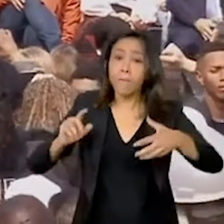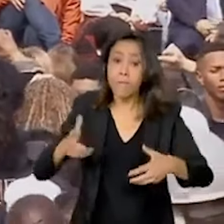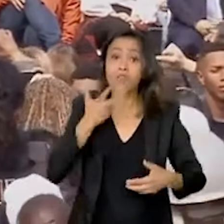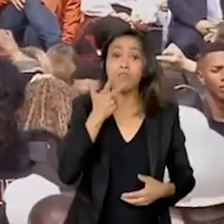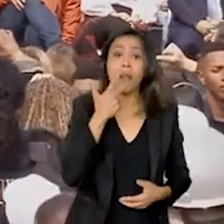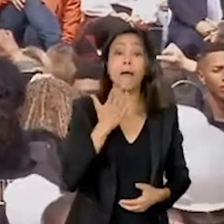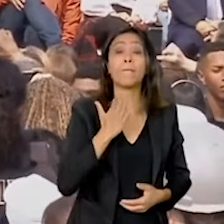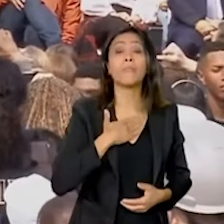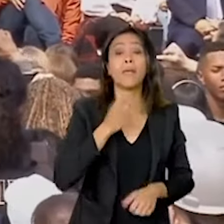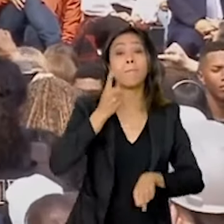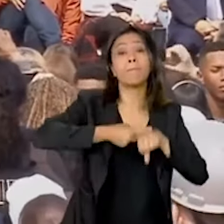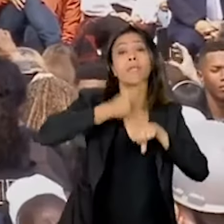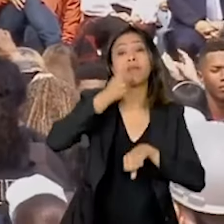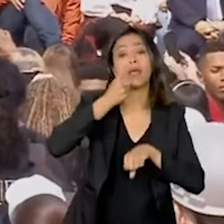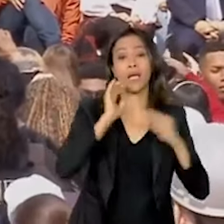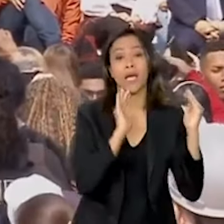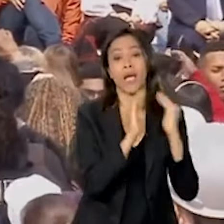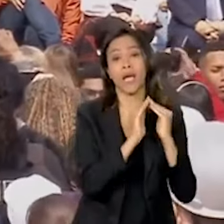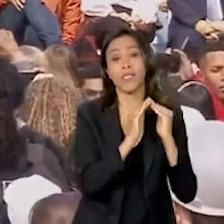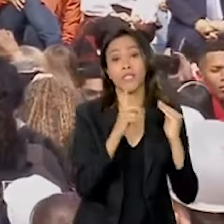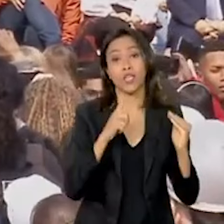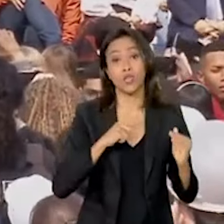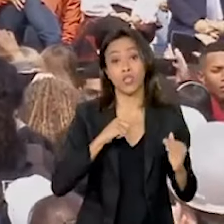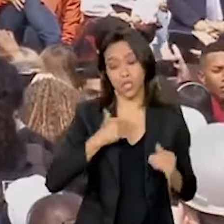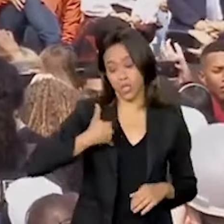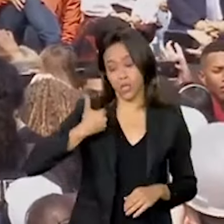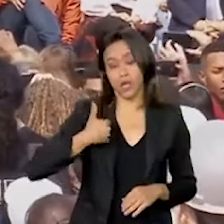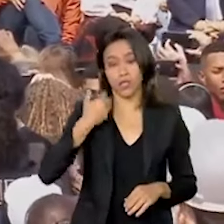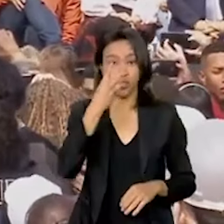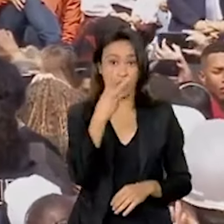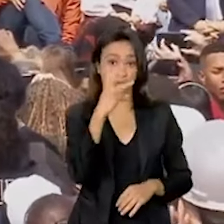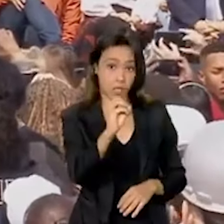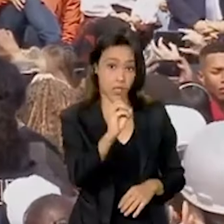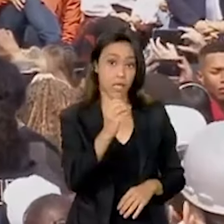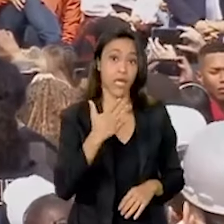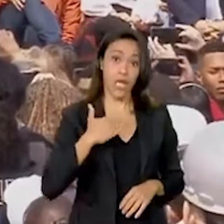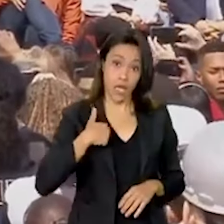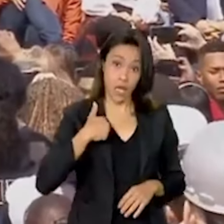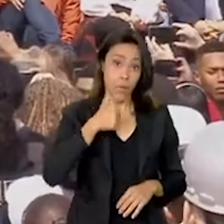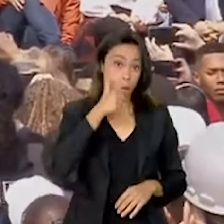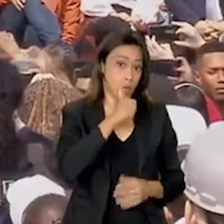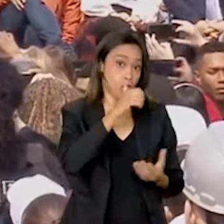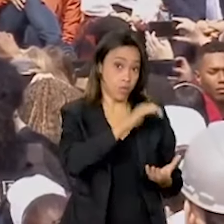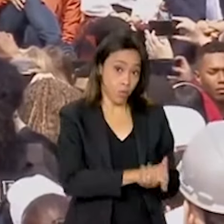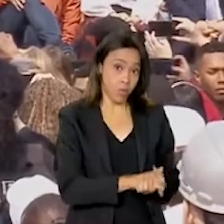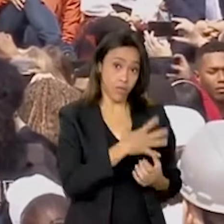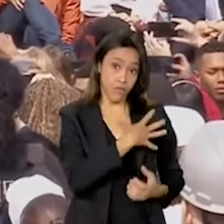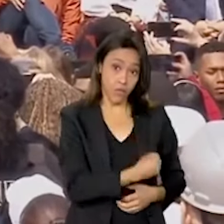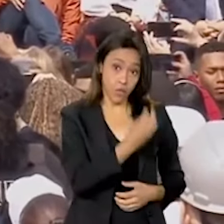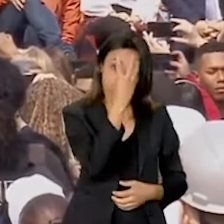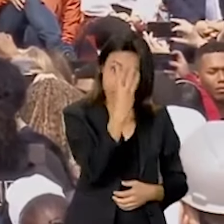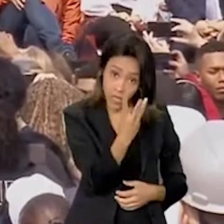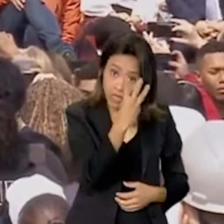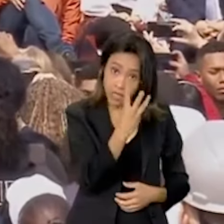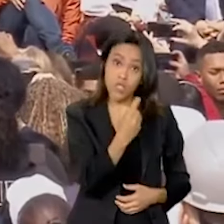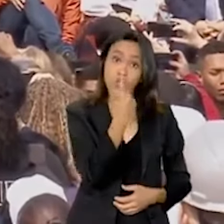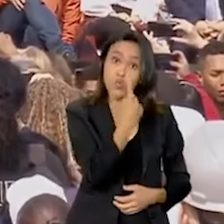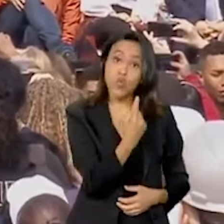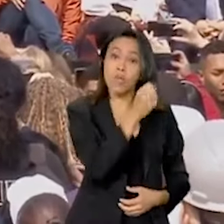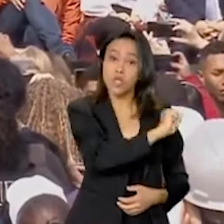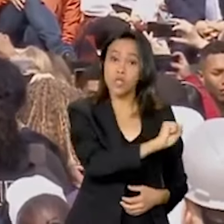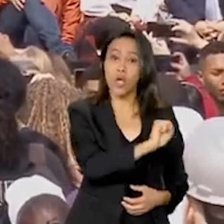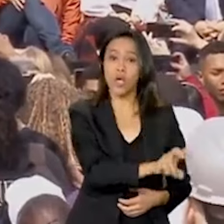minha primeira casa, eu tinha 30 anos de idade. Eu e a dona Marisa, 3 filhos, uma sogra e